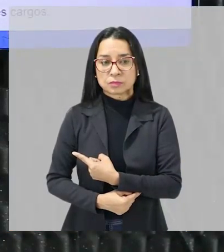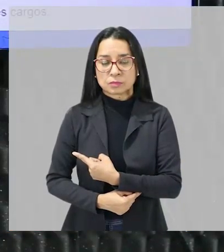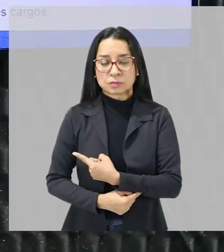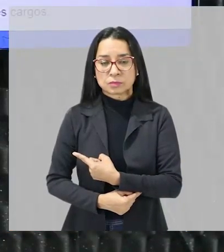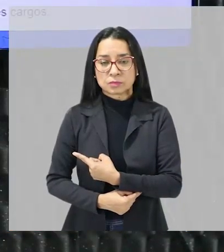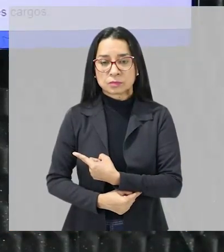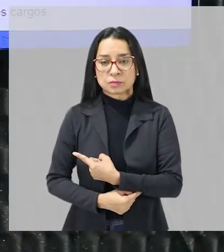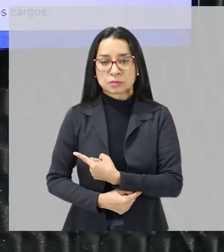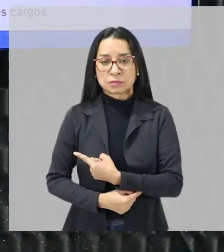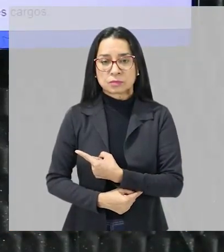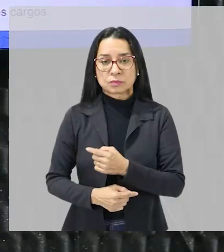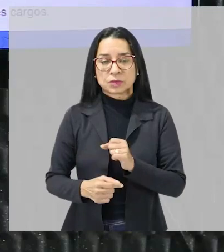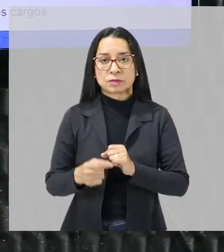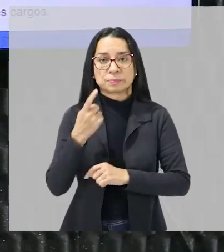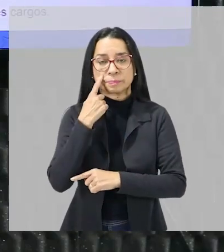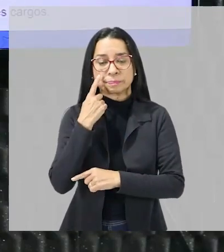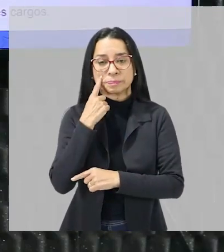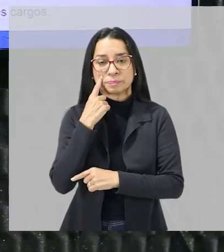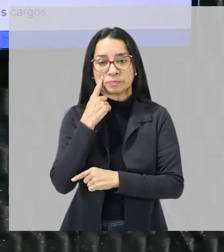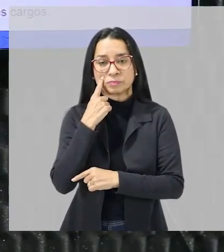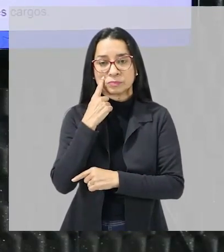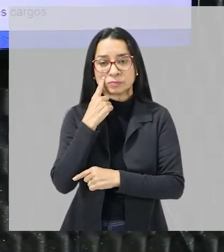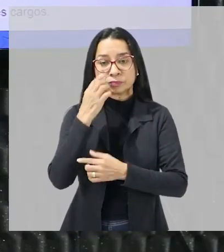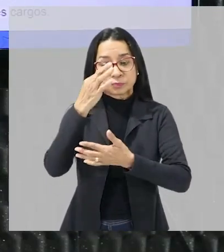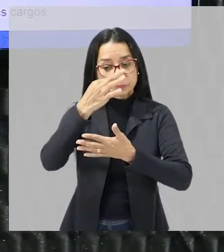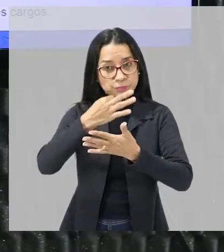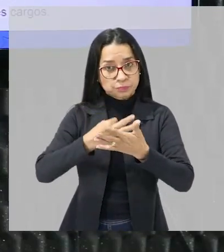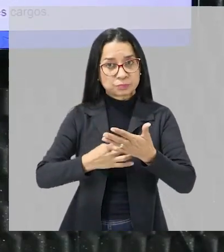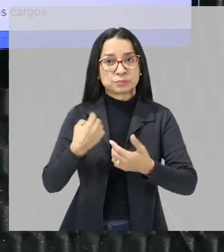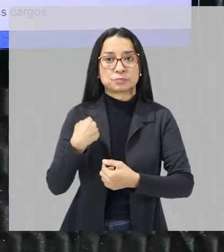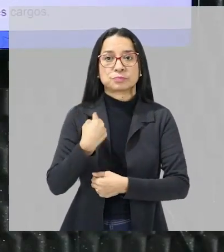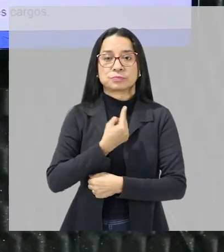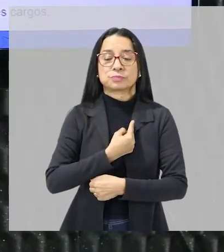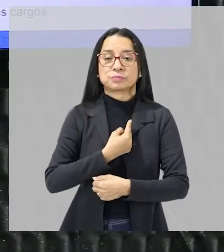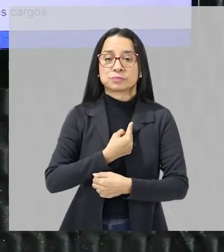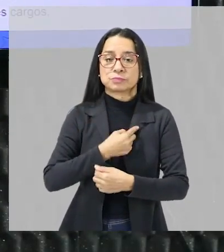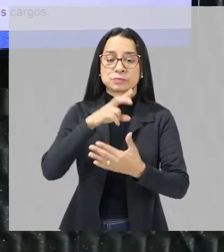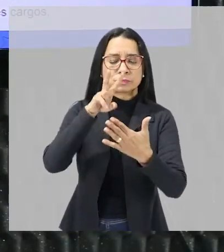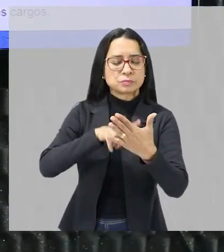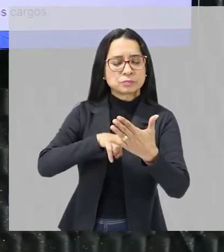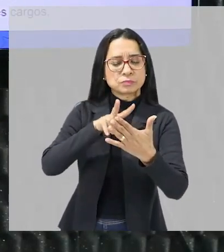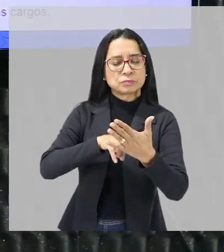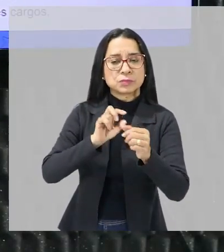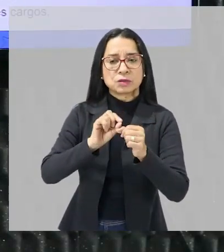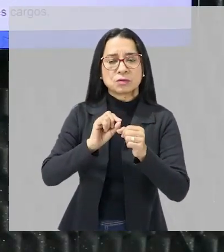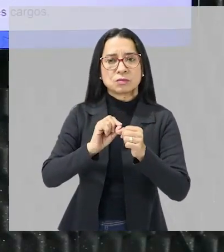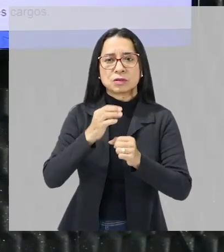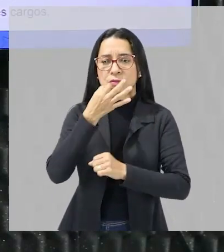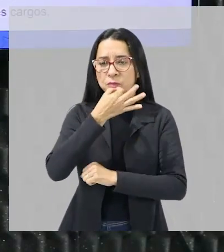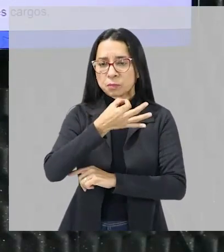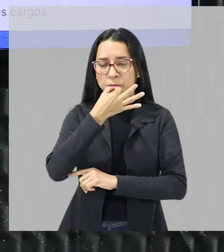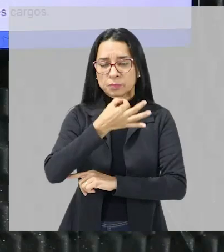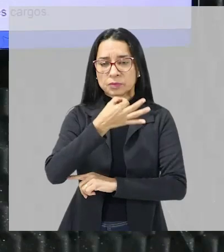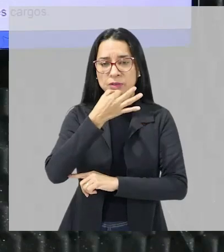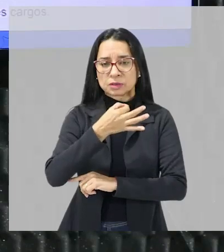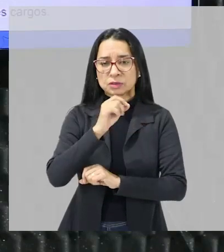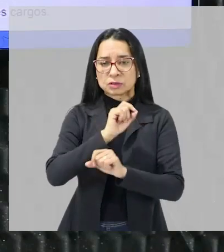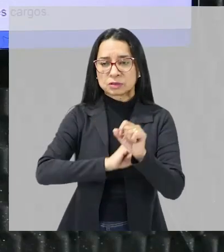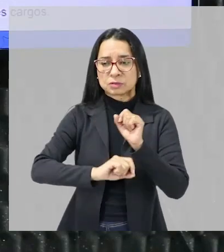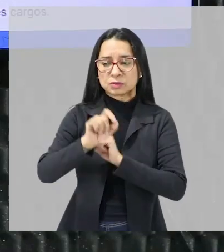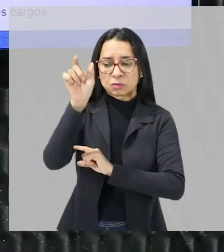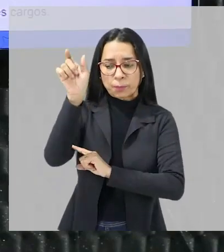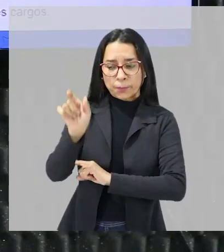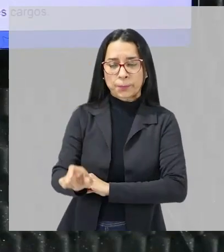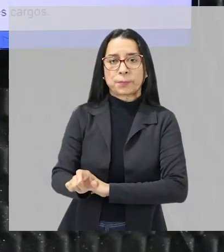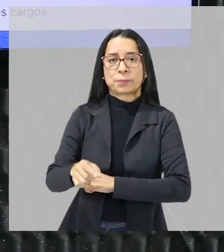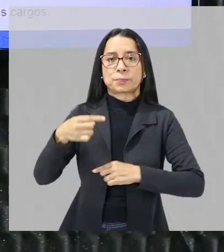é o quê? Olha só, o texto que a gente leu faz uma crítica sobre o personalismo na política,